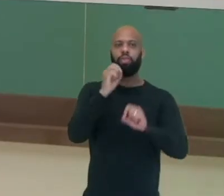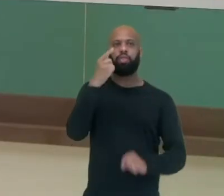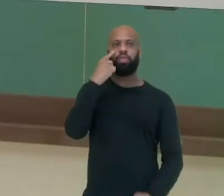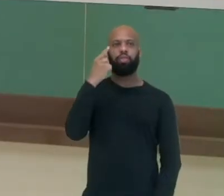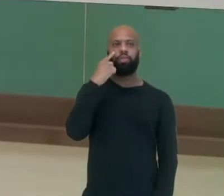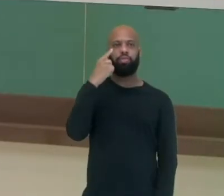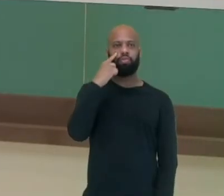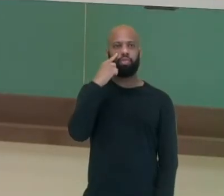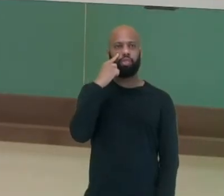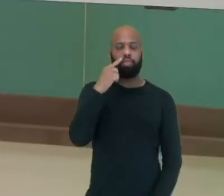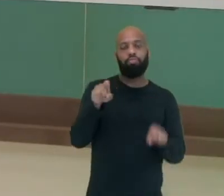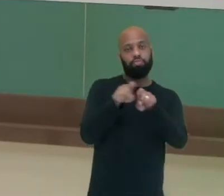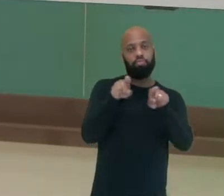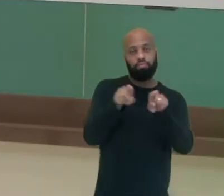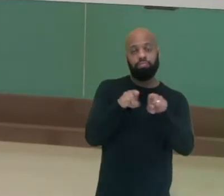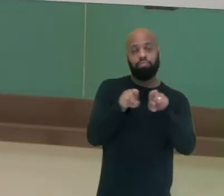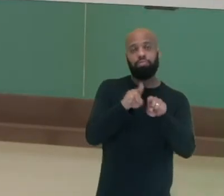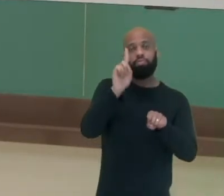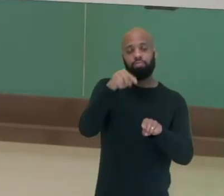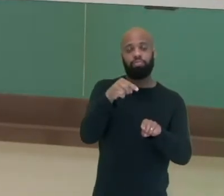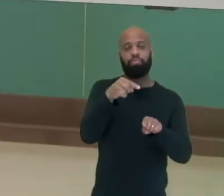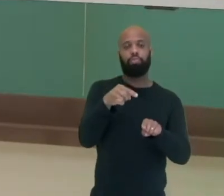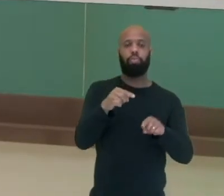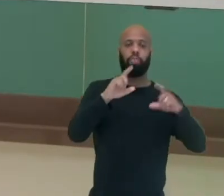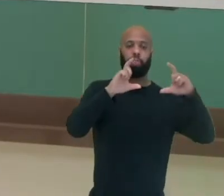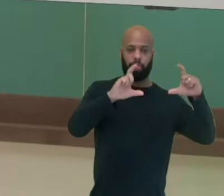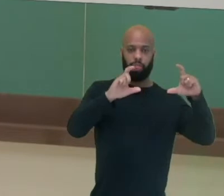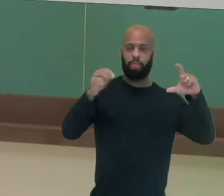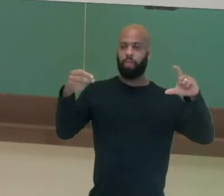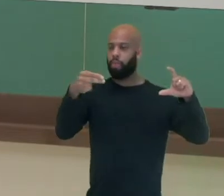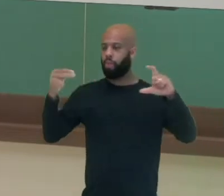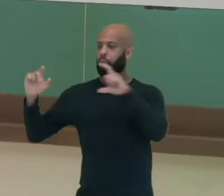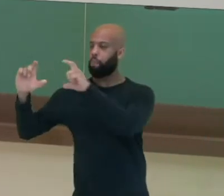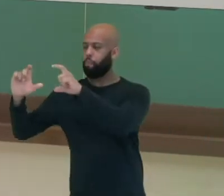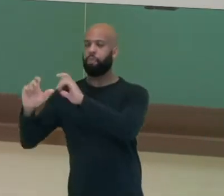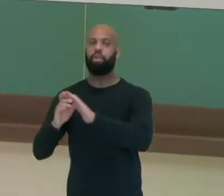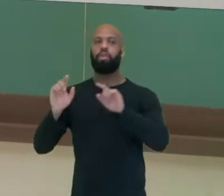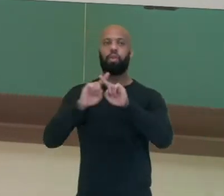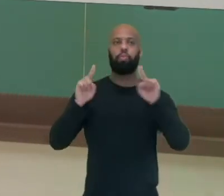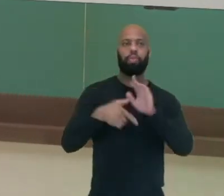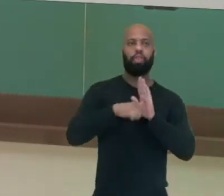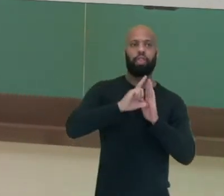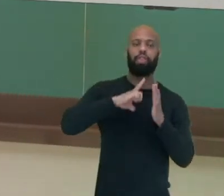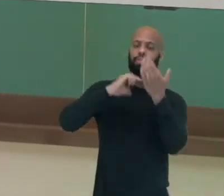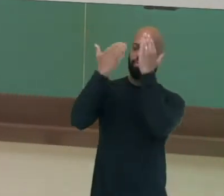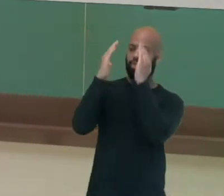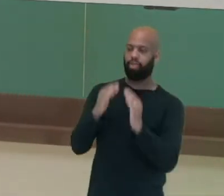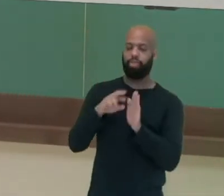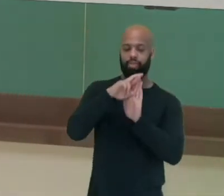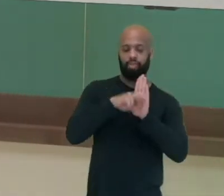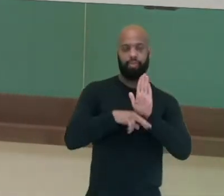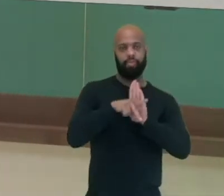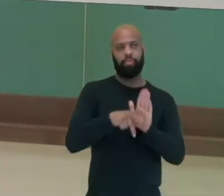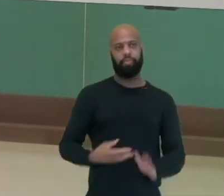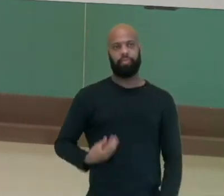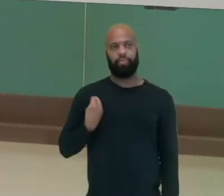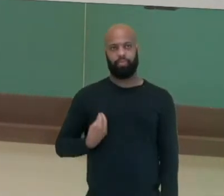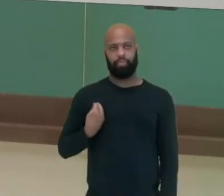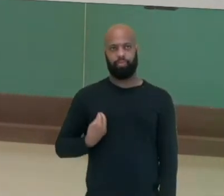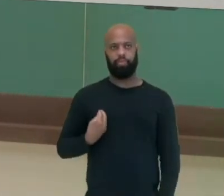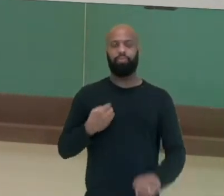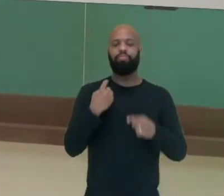a igualdade dos logaritmandos. Mas antes disso, eu preciso analisar a condição de existência. A